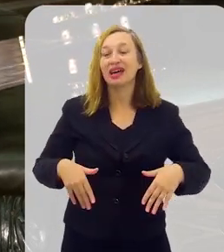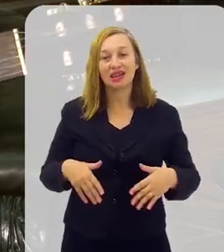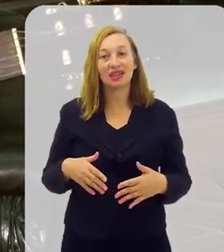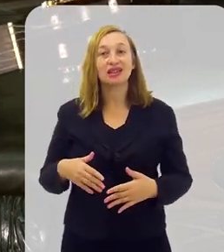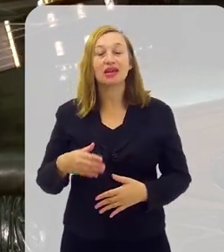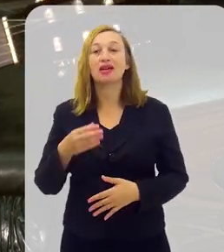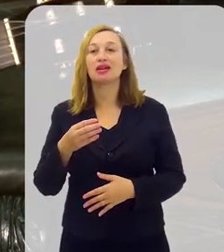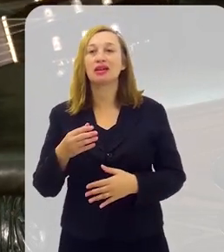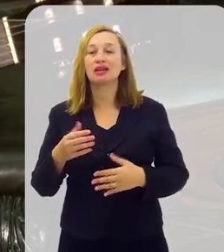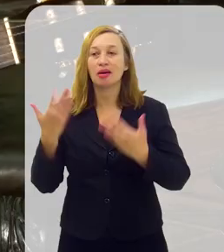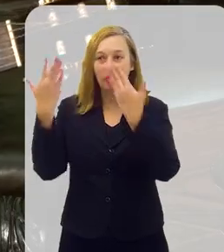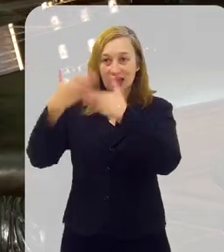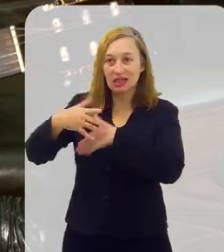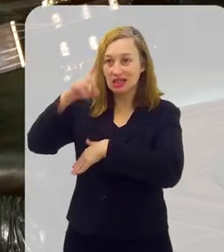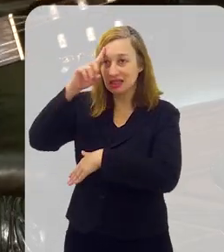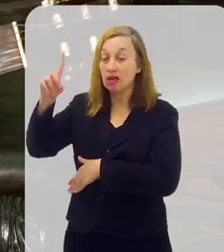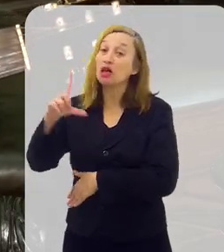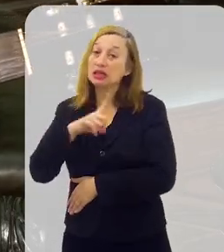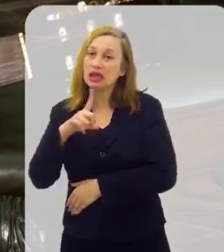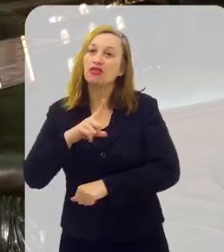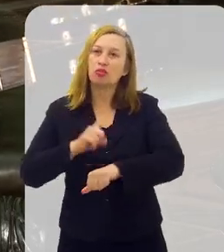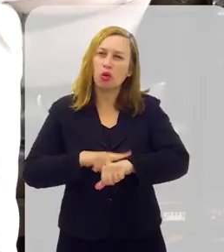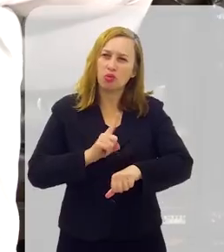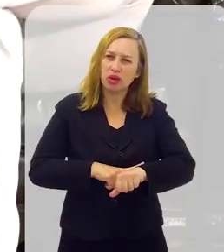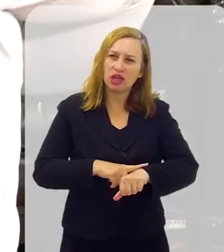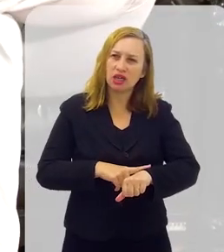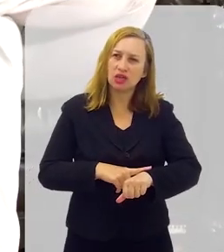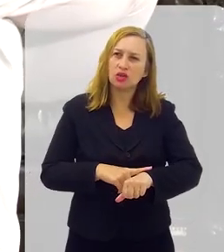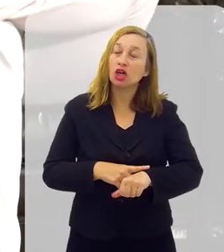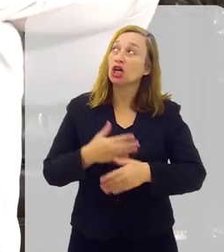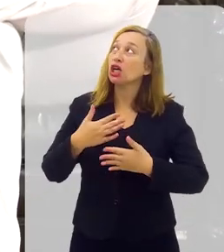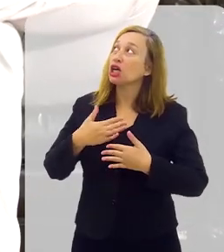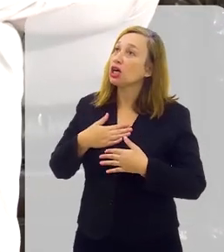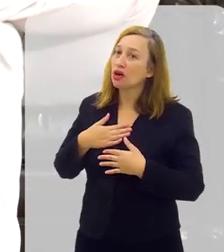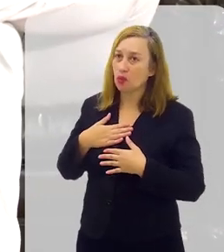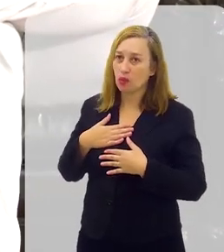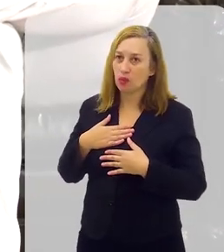família abençoada. As duas filhas Minhas muito filhas... bem